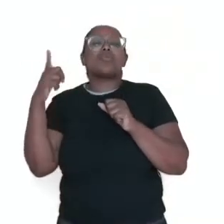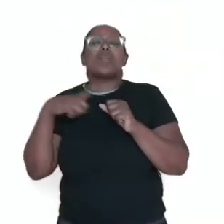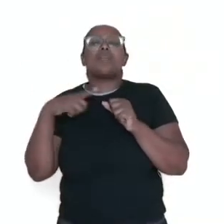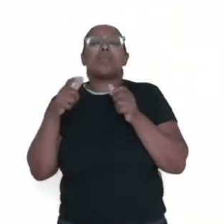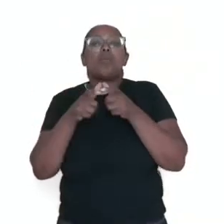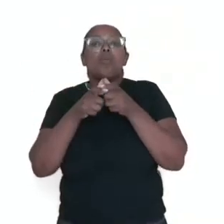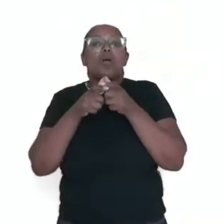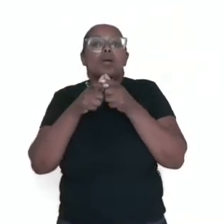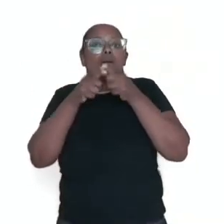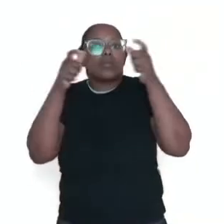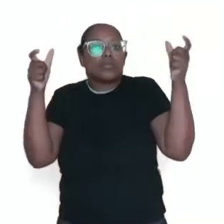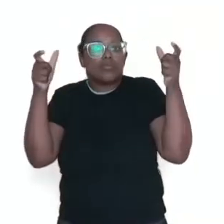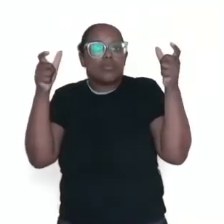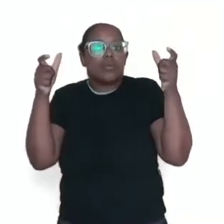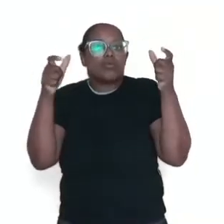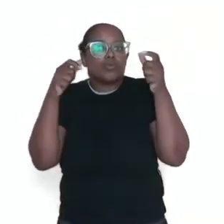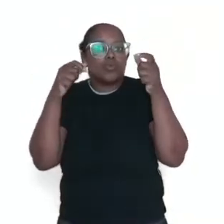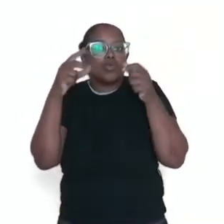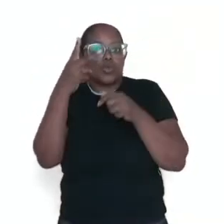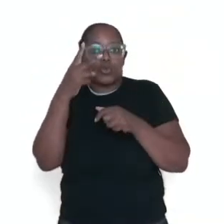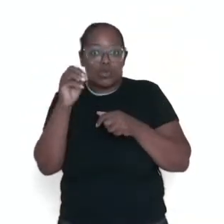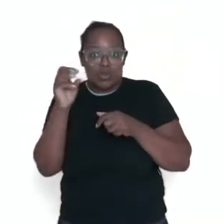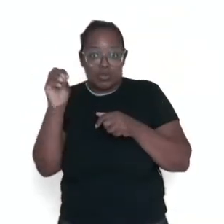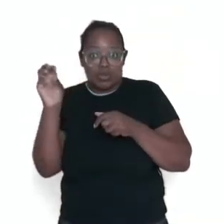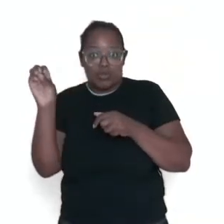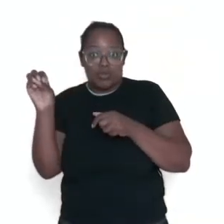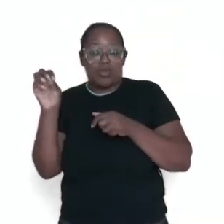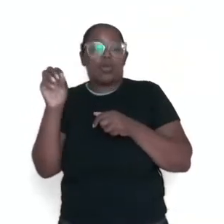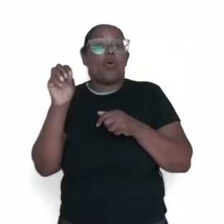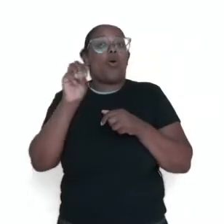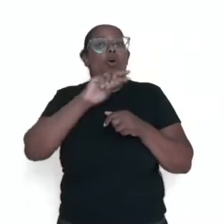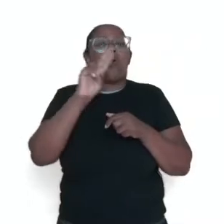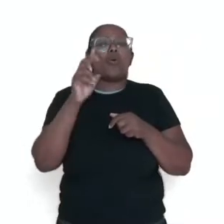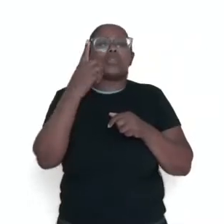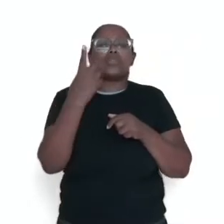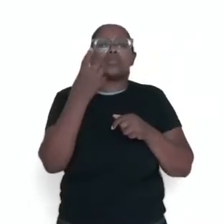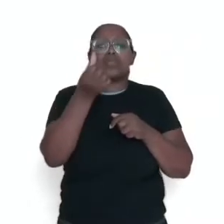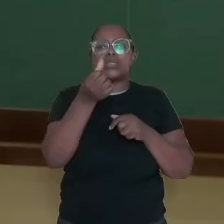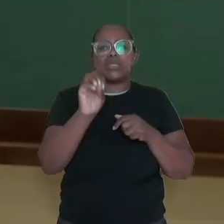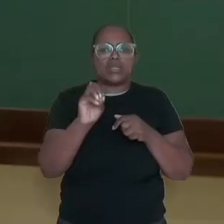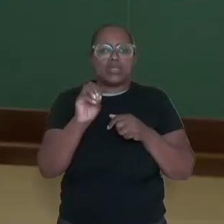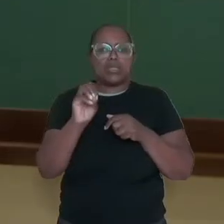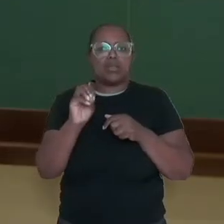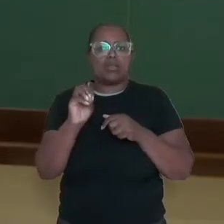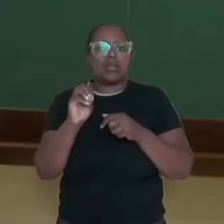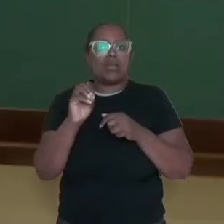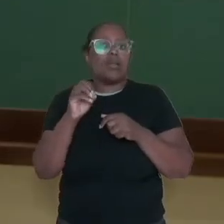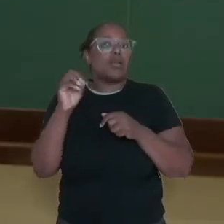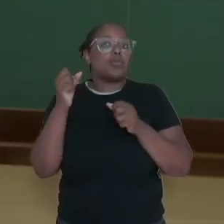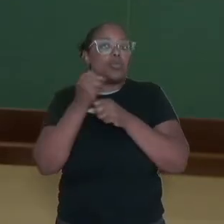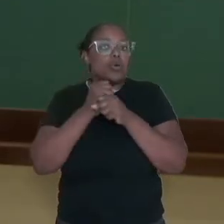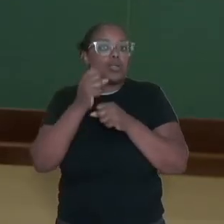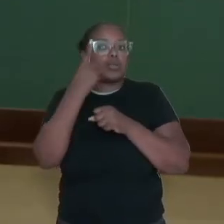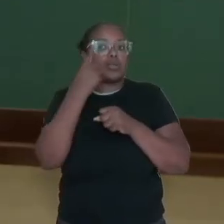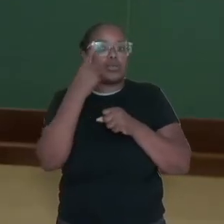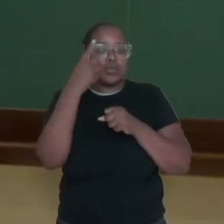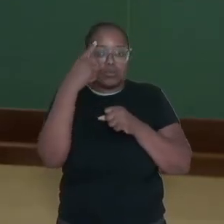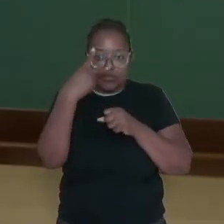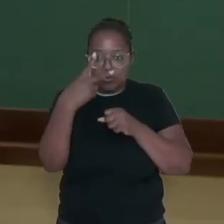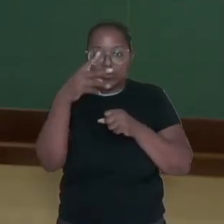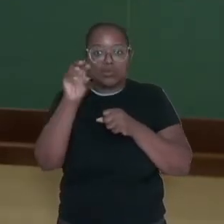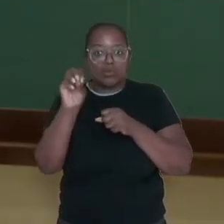de 10 torneios do ano 2000 para 160 no ano de 2010. Olha que diferença,